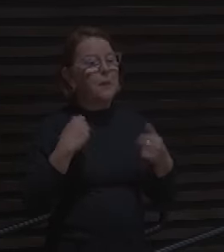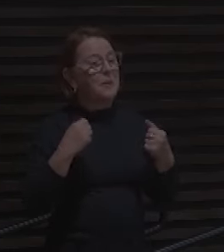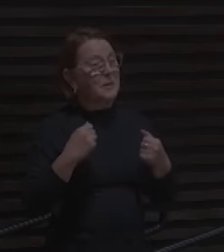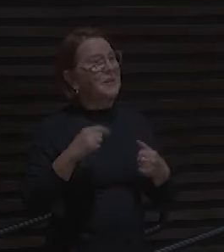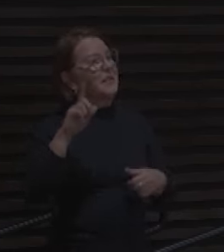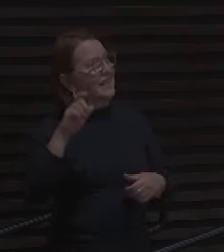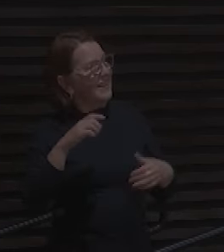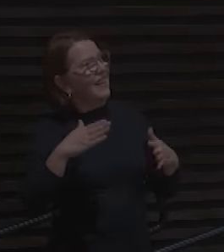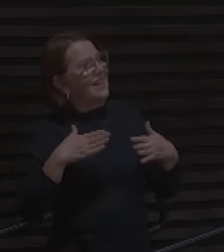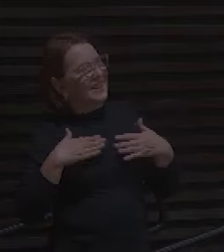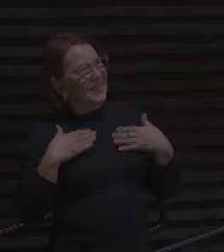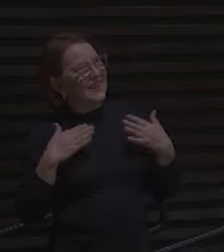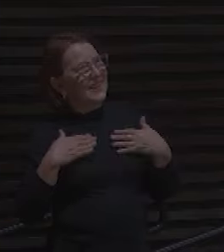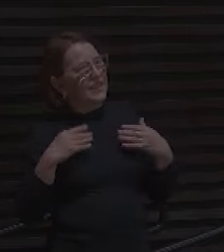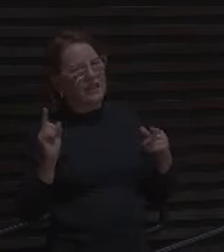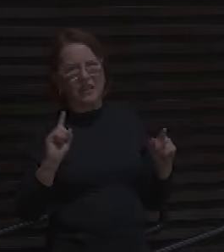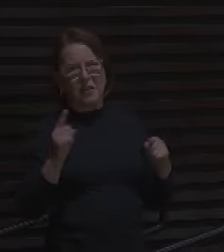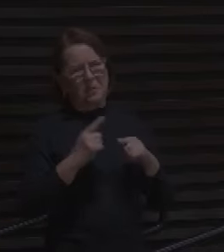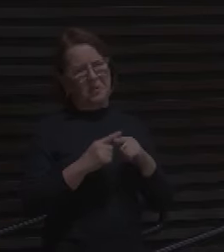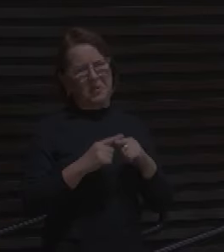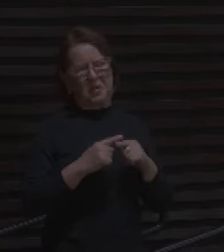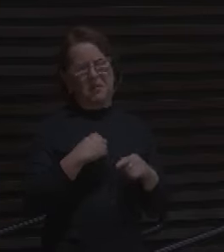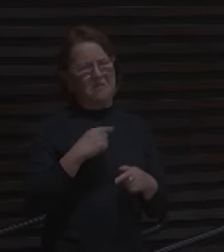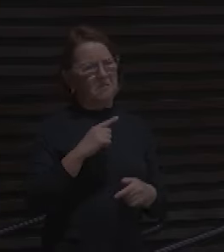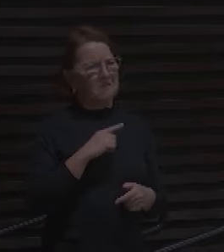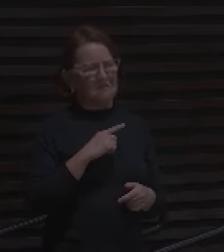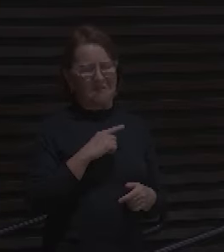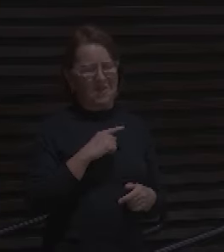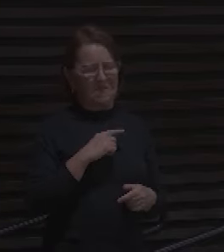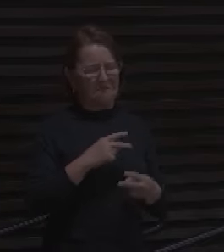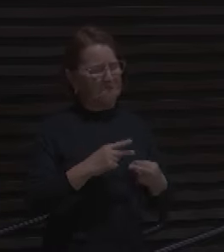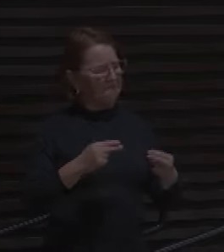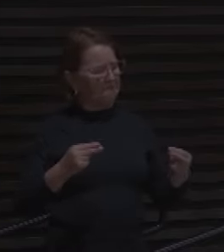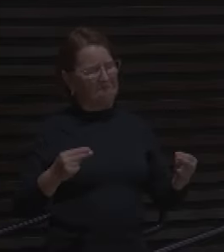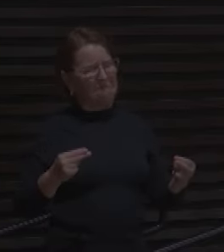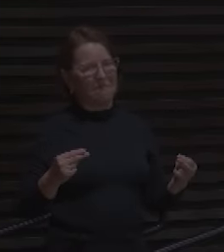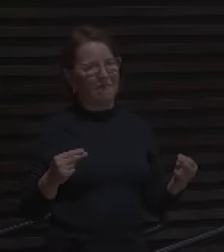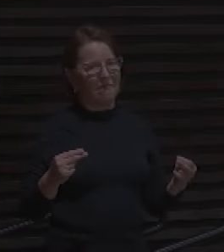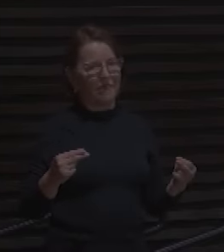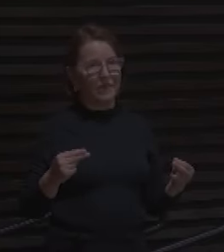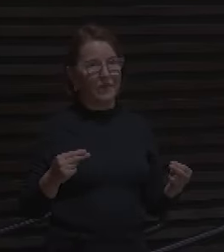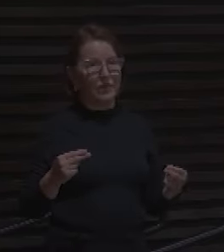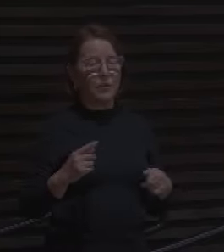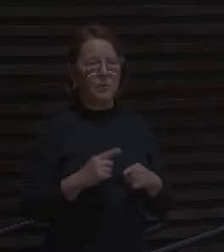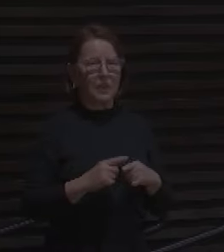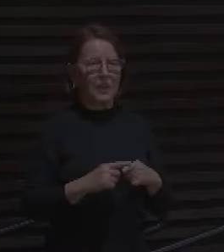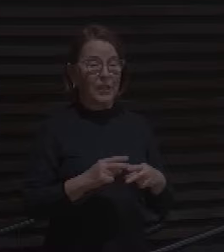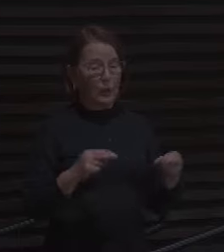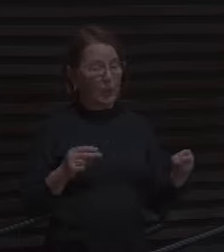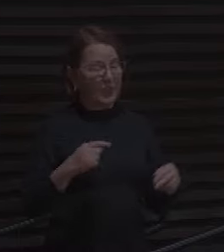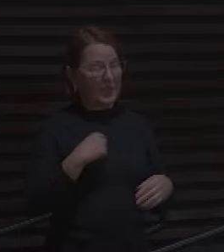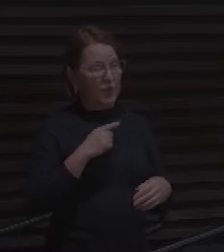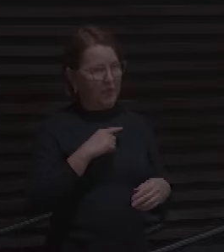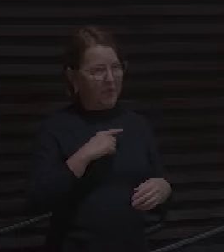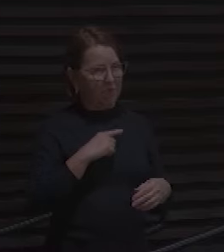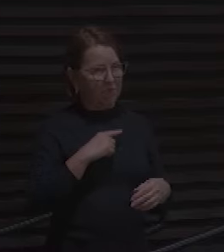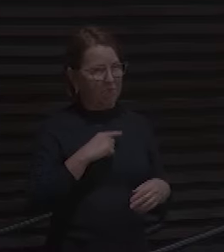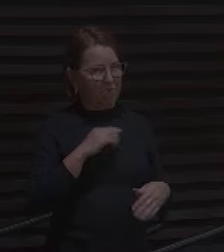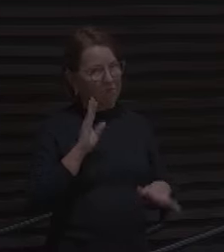alegre, não porque eu tenho o que eu tenho. Porque o que eu tenho, eu posso perder a qualquer